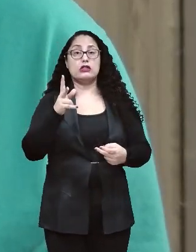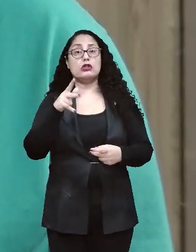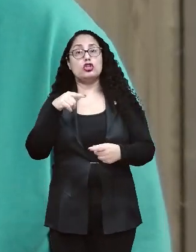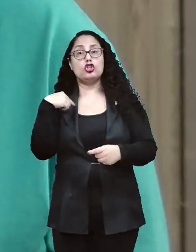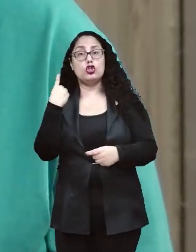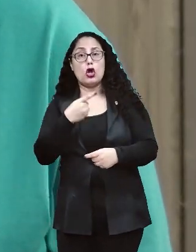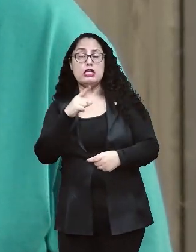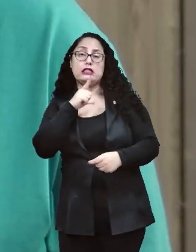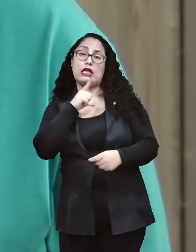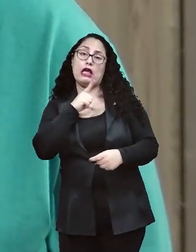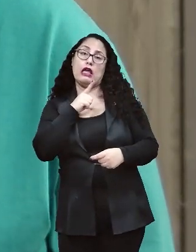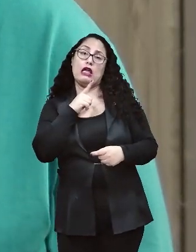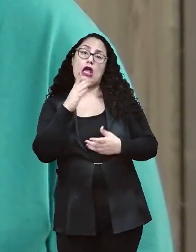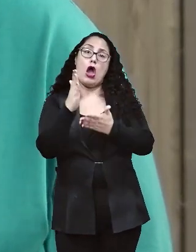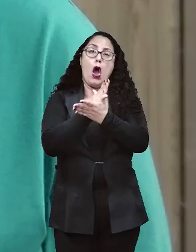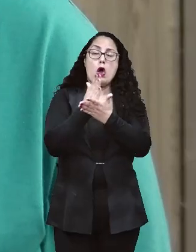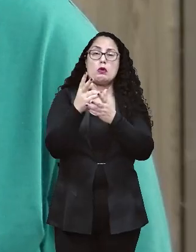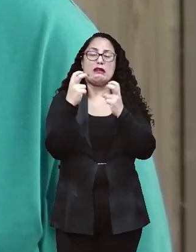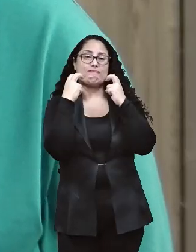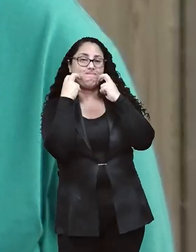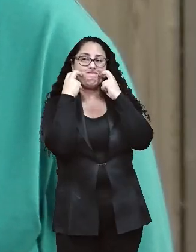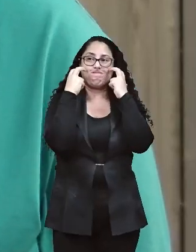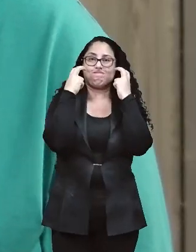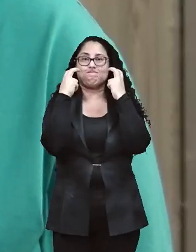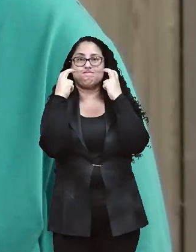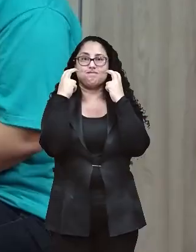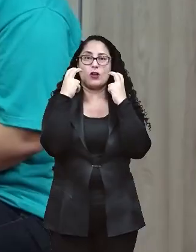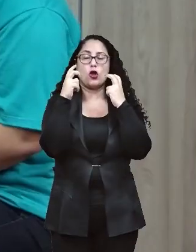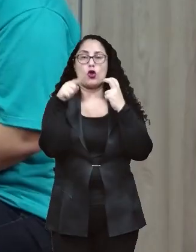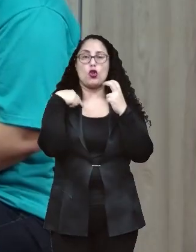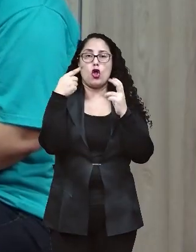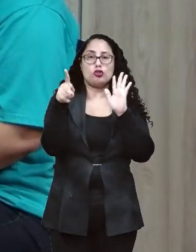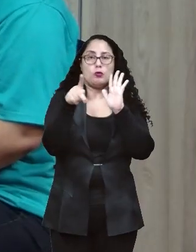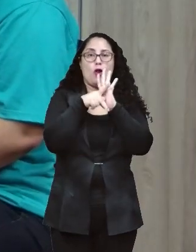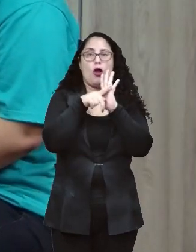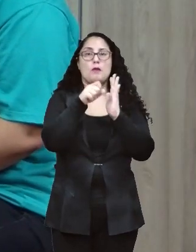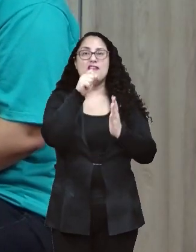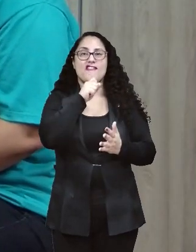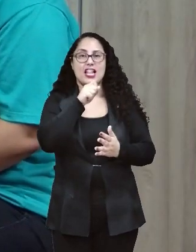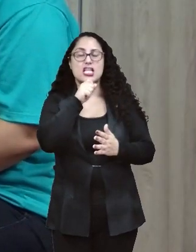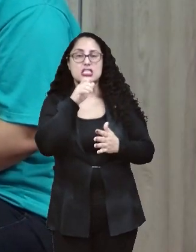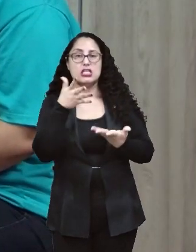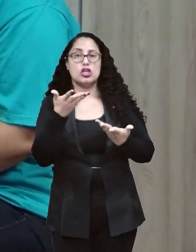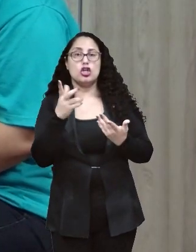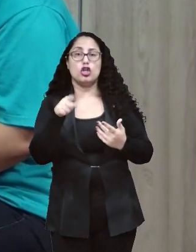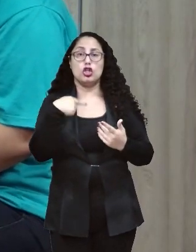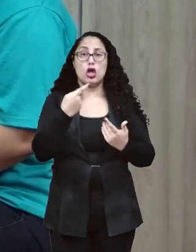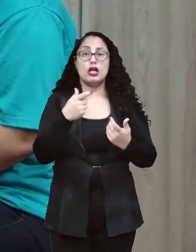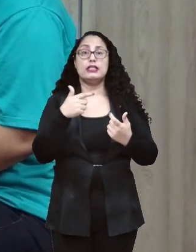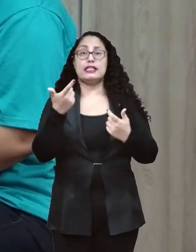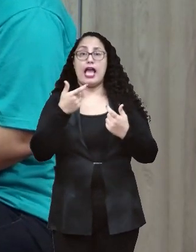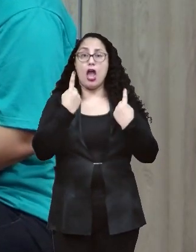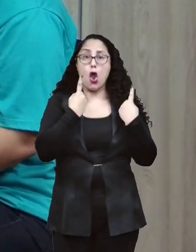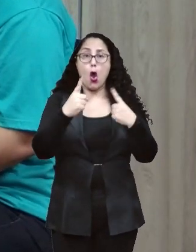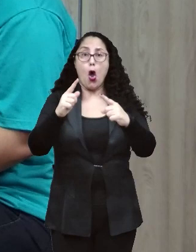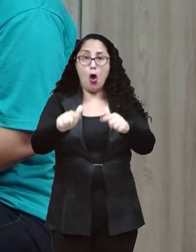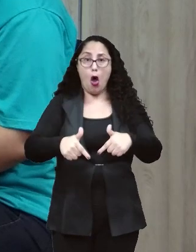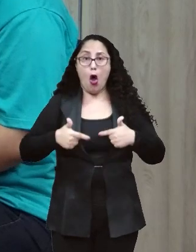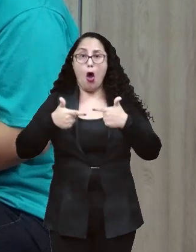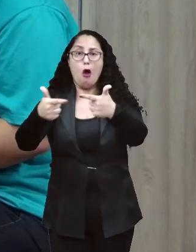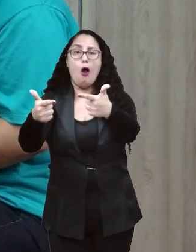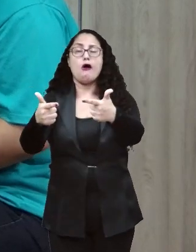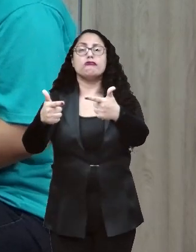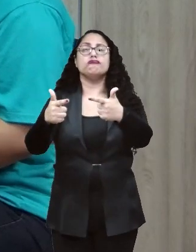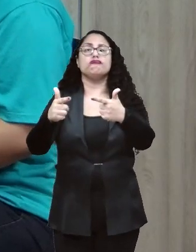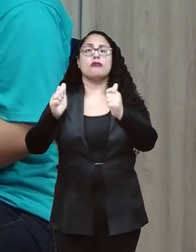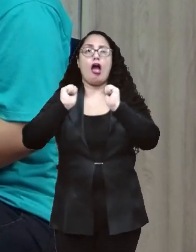tem algum constrangimento com o nosso envelhecimento, né? E é isso que a gente quer combater com atitudes, né?